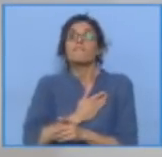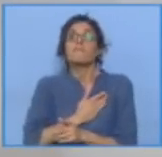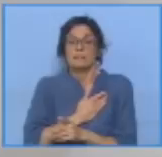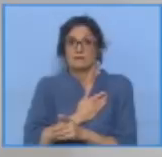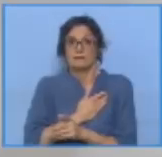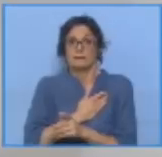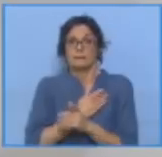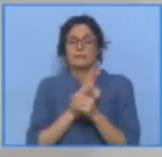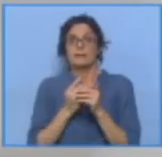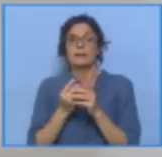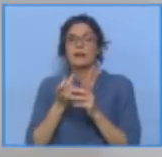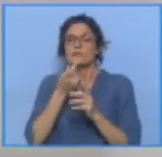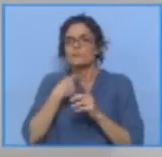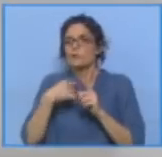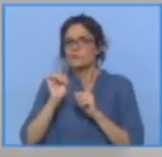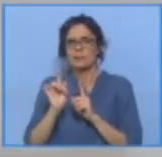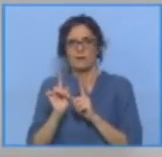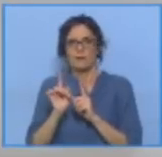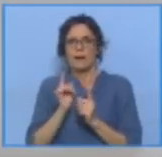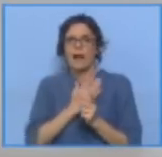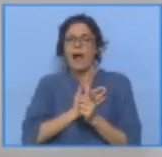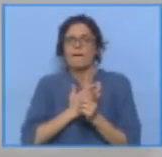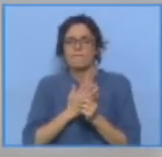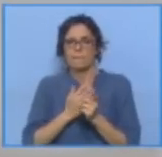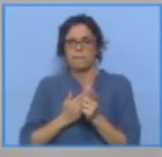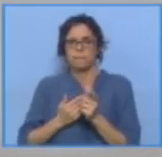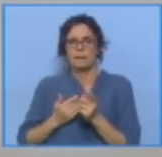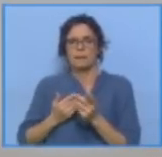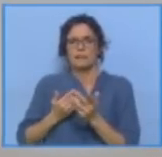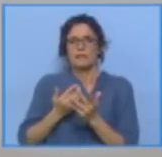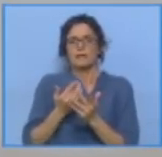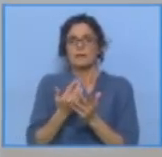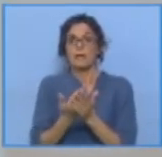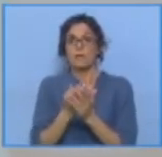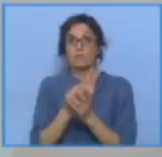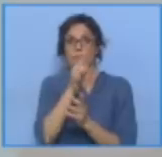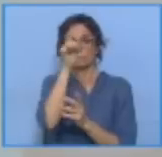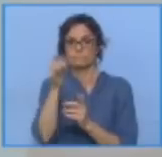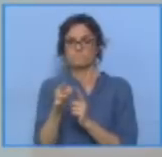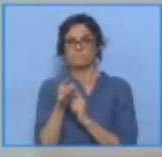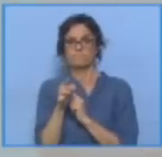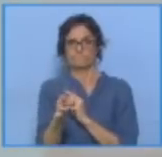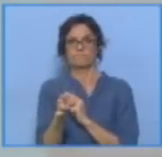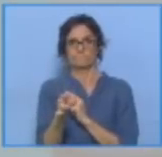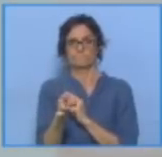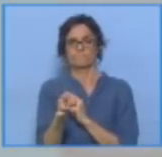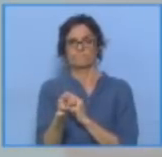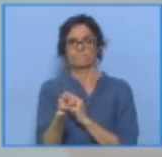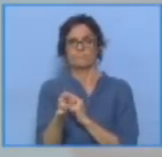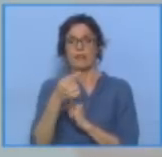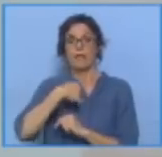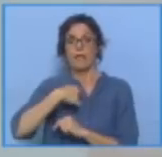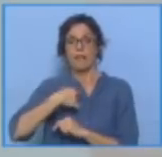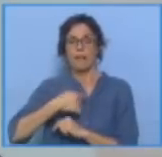dúvida e que nos leva ao serviço e não nos leva ao poder, à vitória que nós procuramos